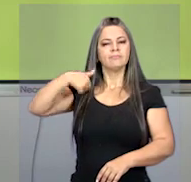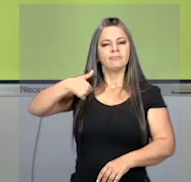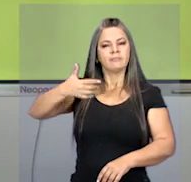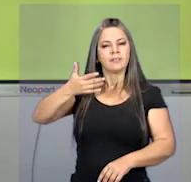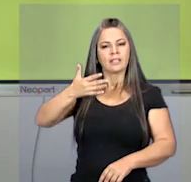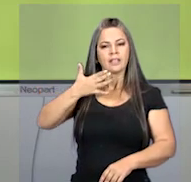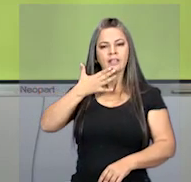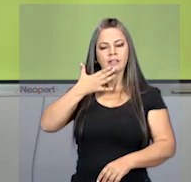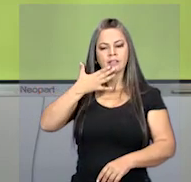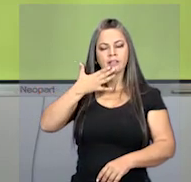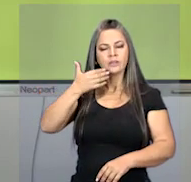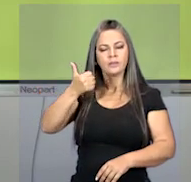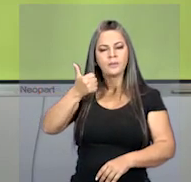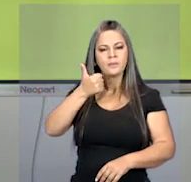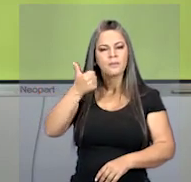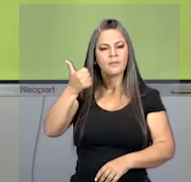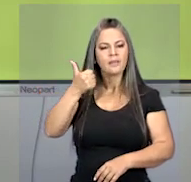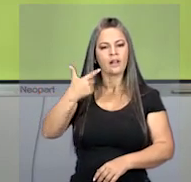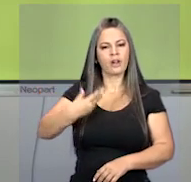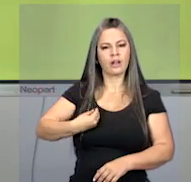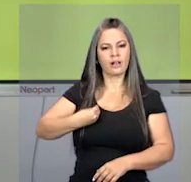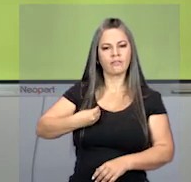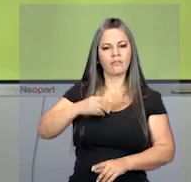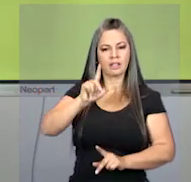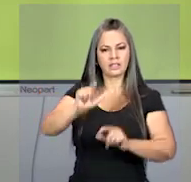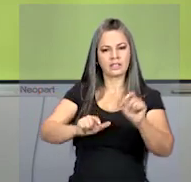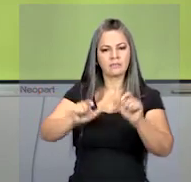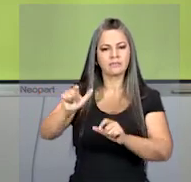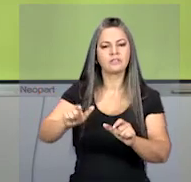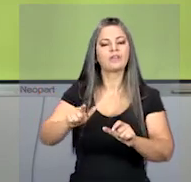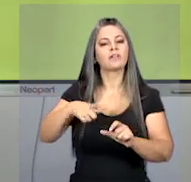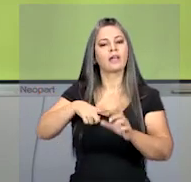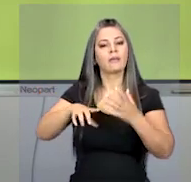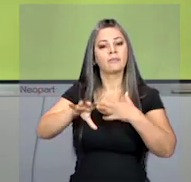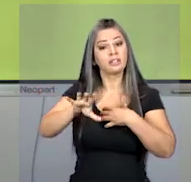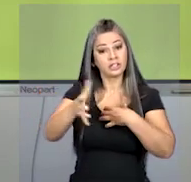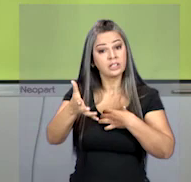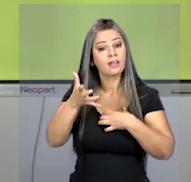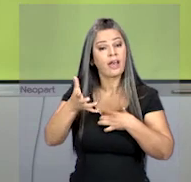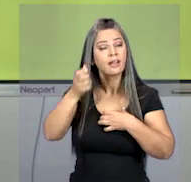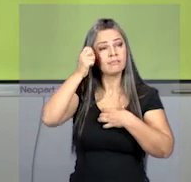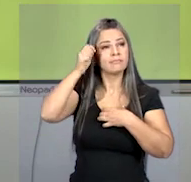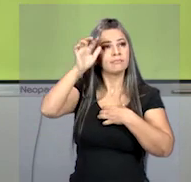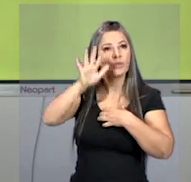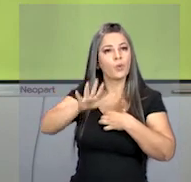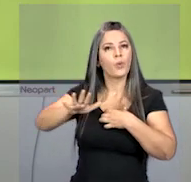novo, algo diferente, para fazer tudo ser modificado. Então, esse é o papel